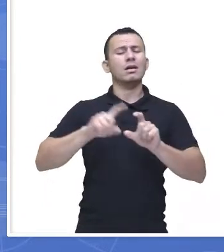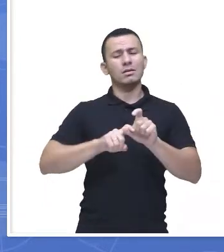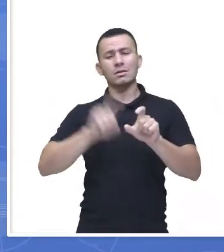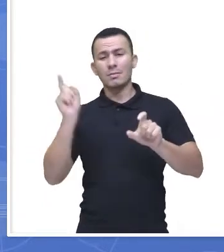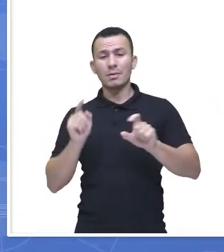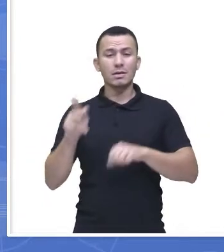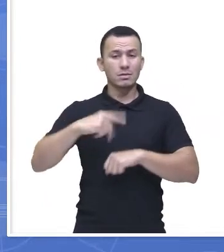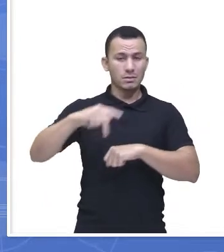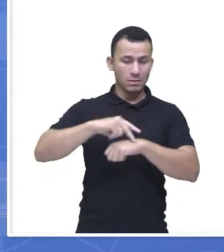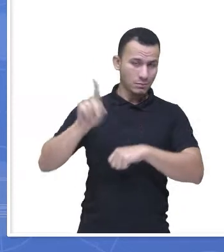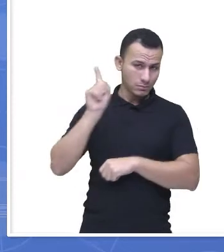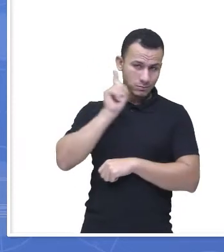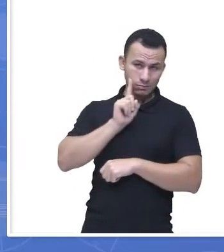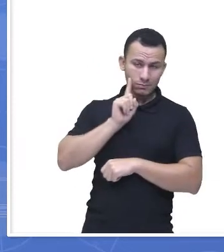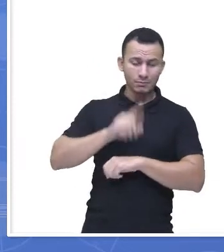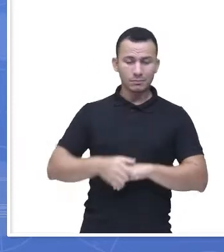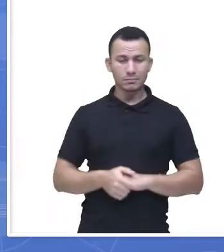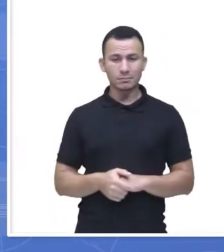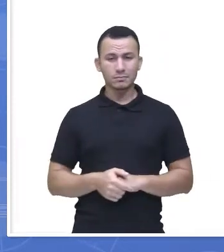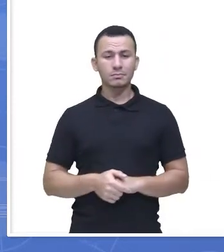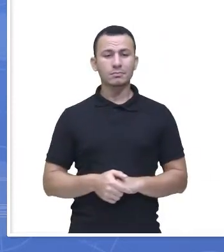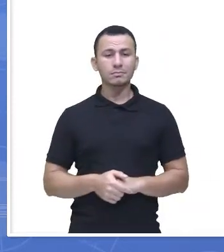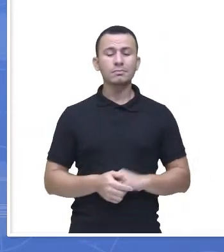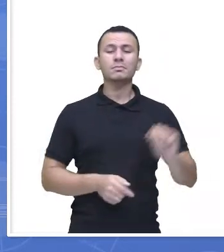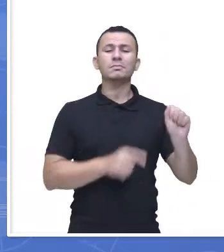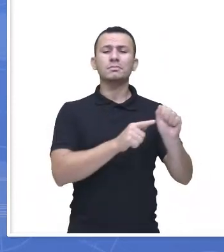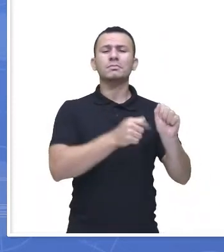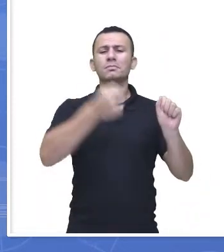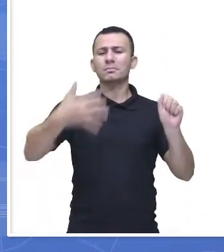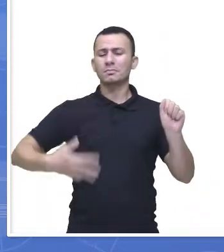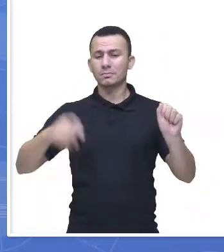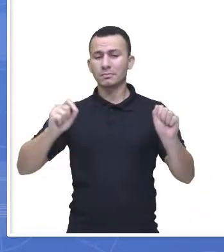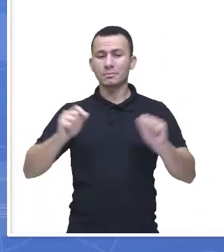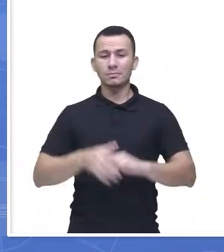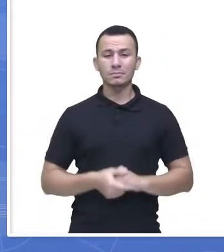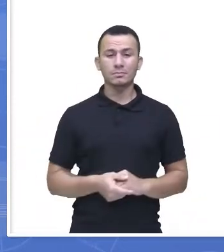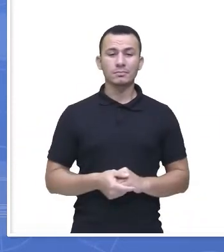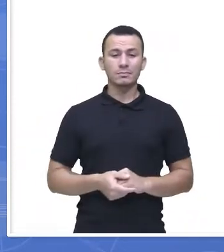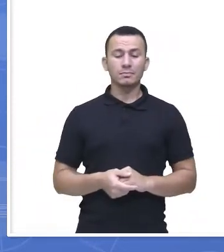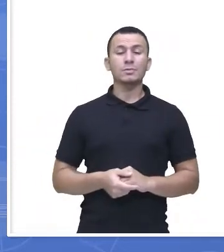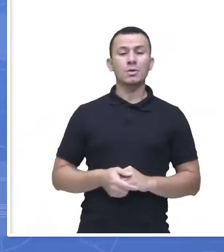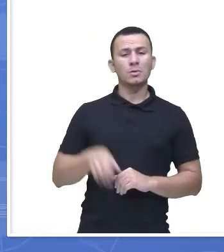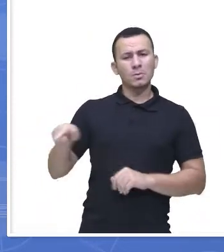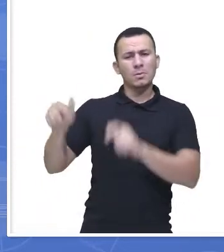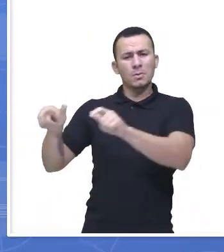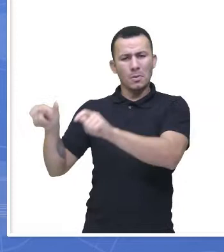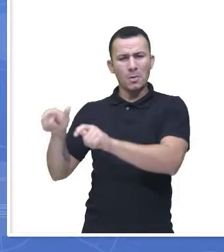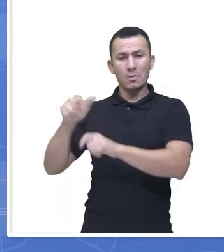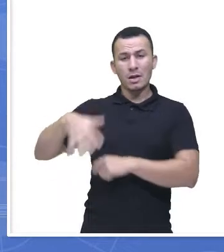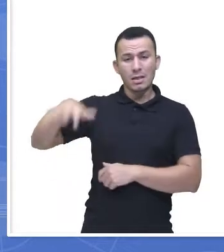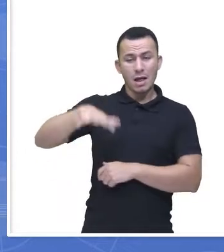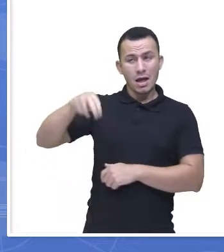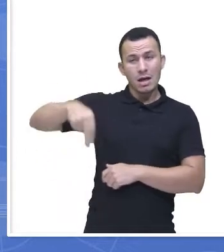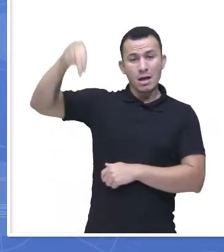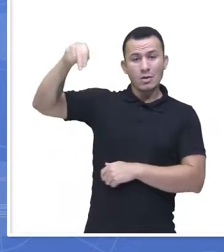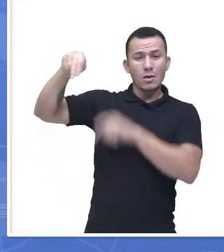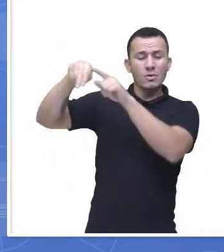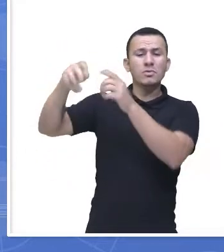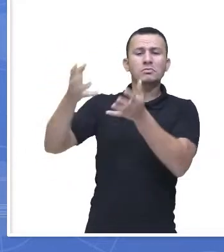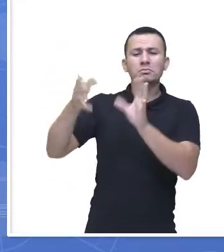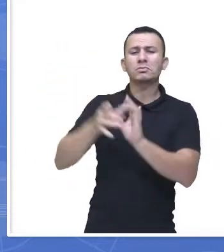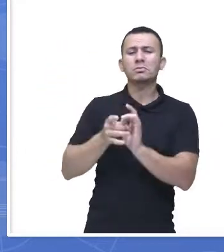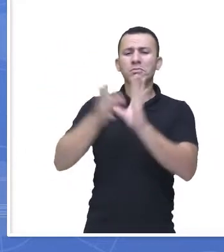gente. A alternativa A diz o seguinte, ao interesse das colônias do Norte de se separarem